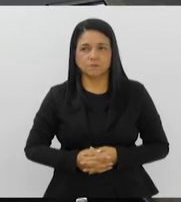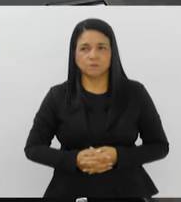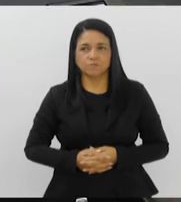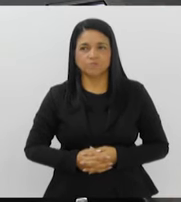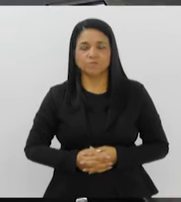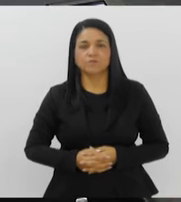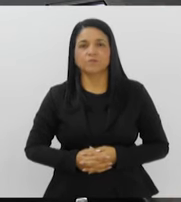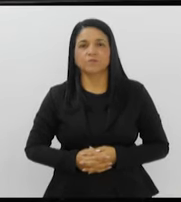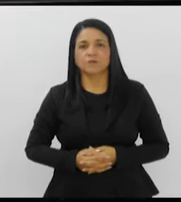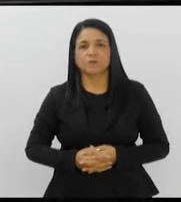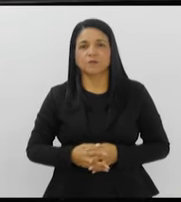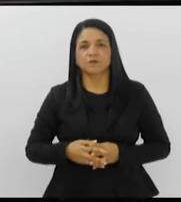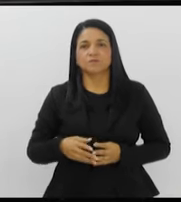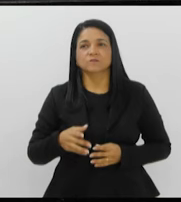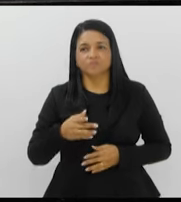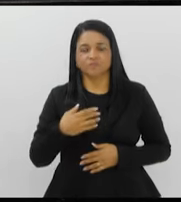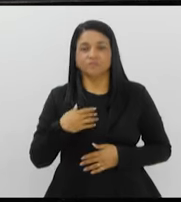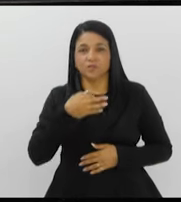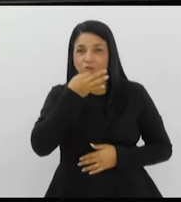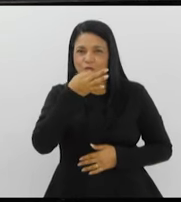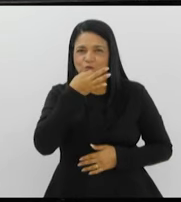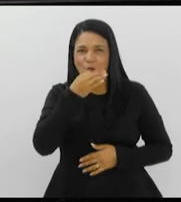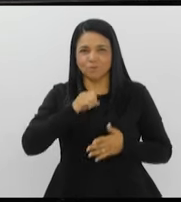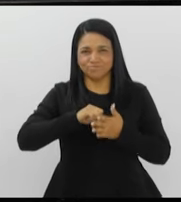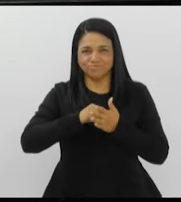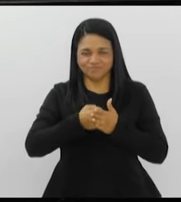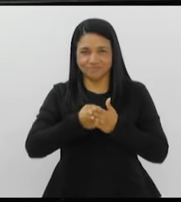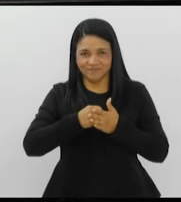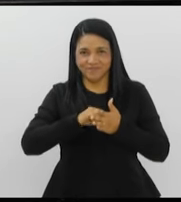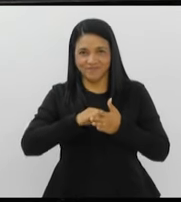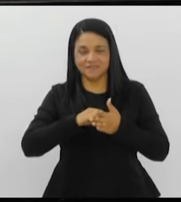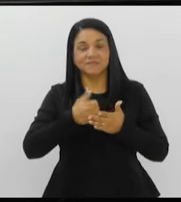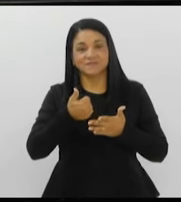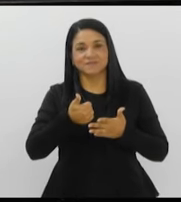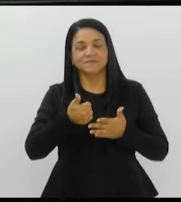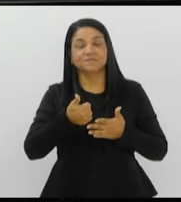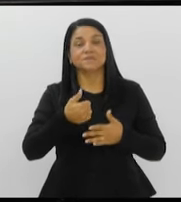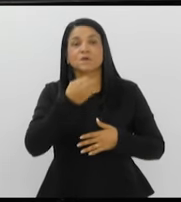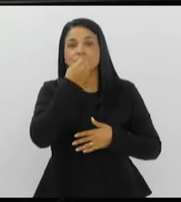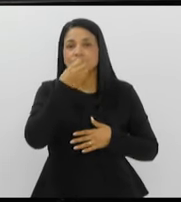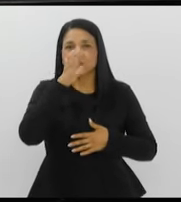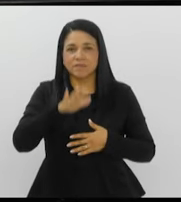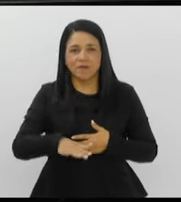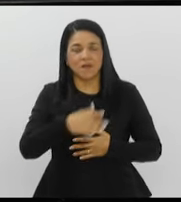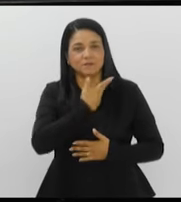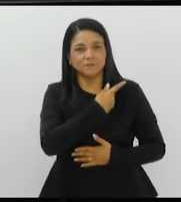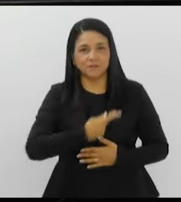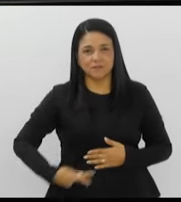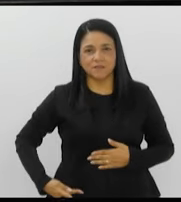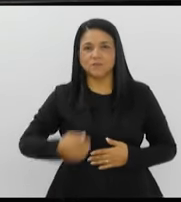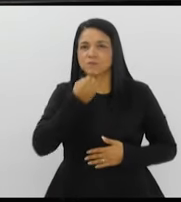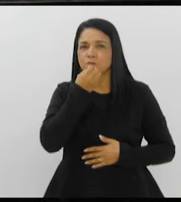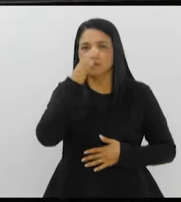Bom, voltou, estava desligado. Então, senhor presidente, boa tarde a todos que